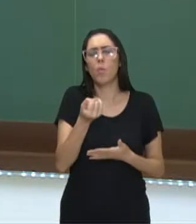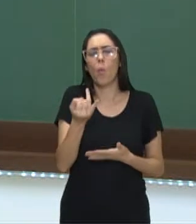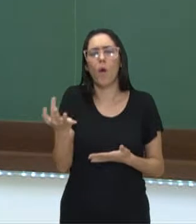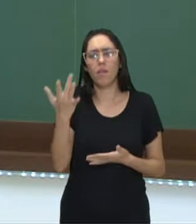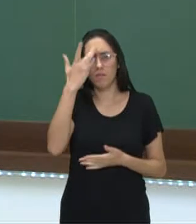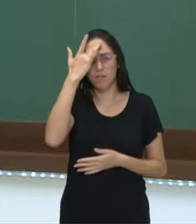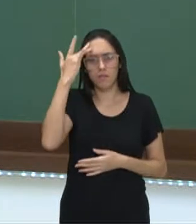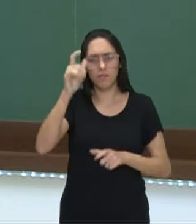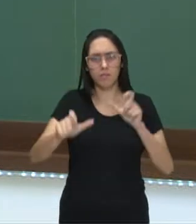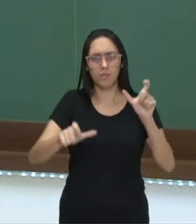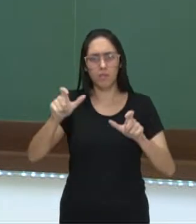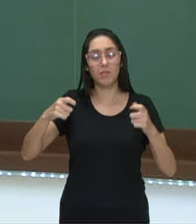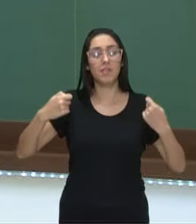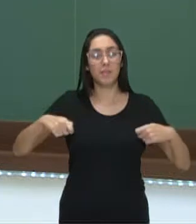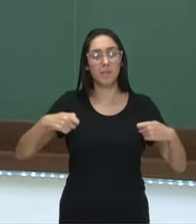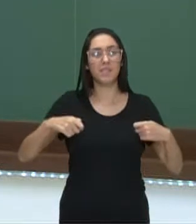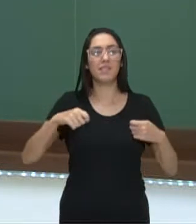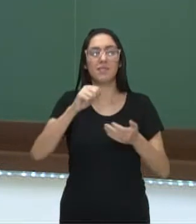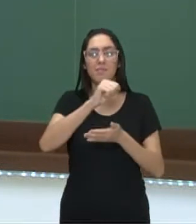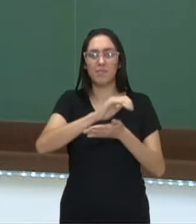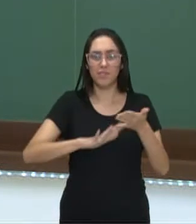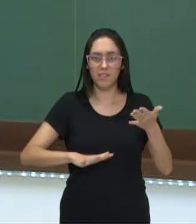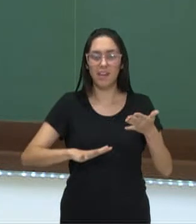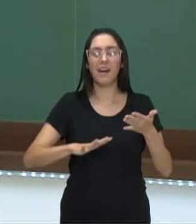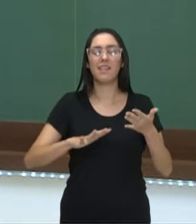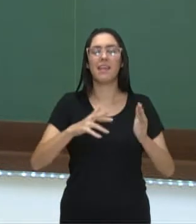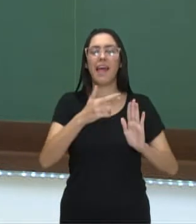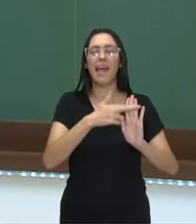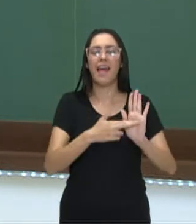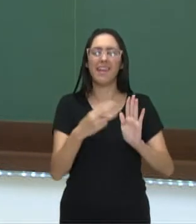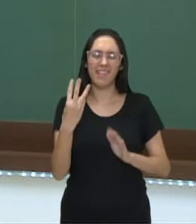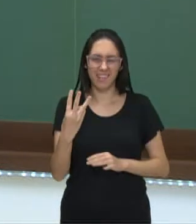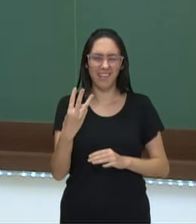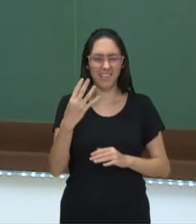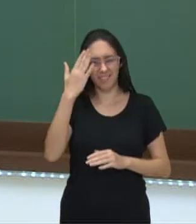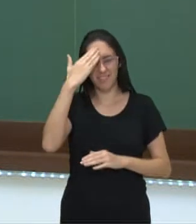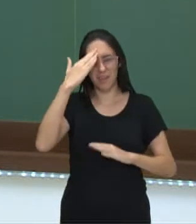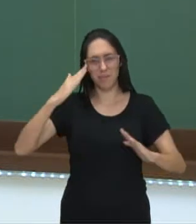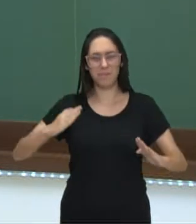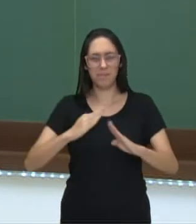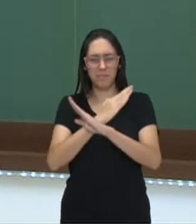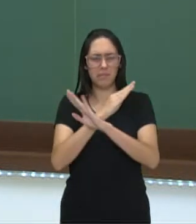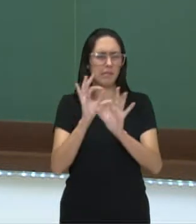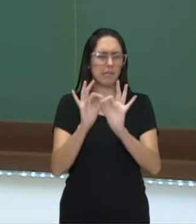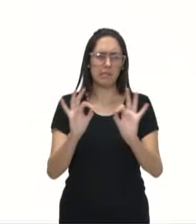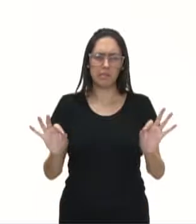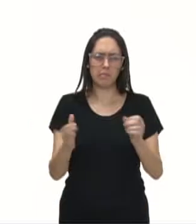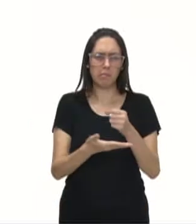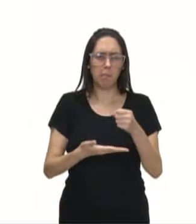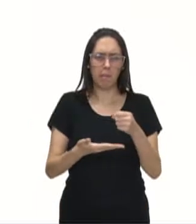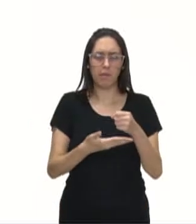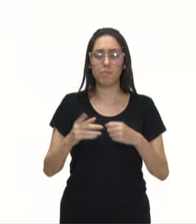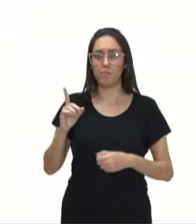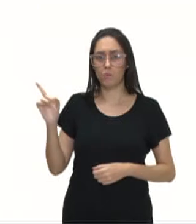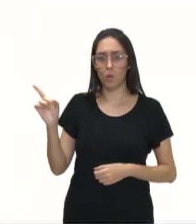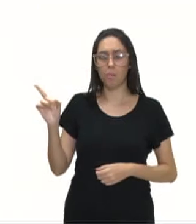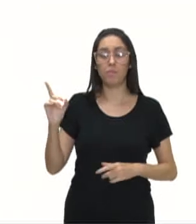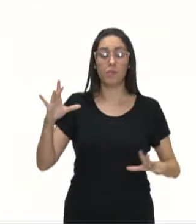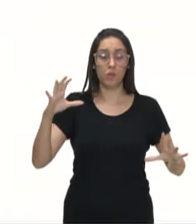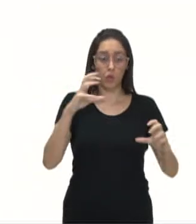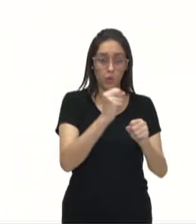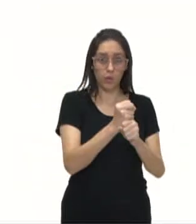Para isso, a gente monta uma regrinha de 3, bem simples, bem básica. Olha lá, ó, o meu total, como eu falei para vocês, equivale